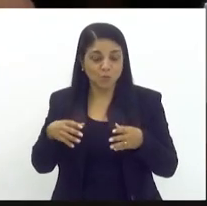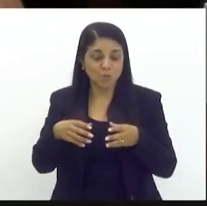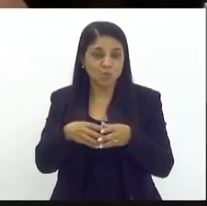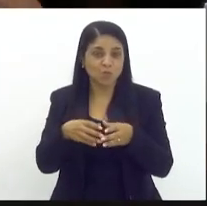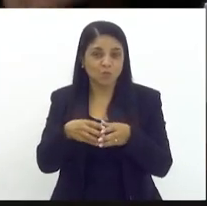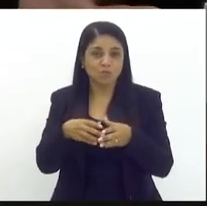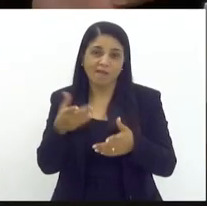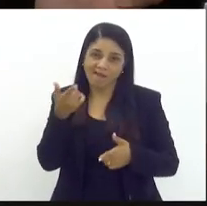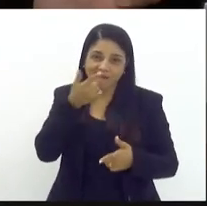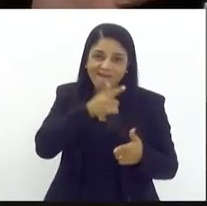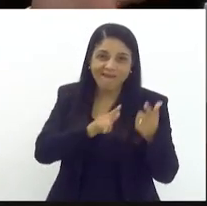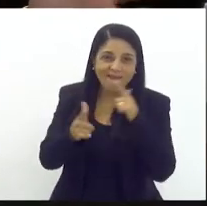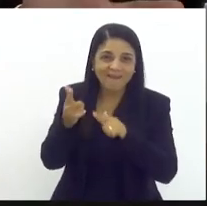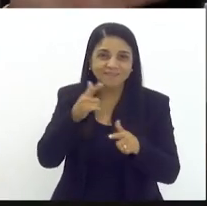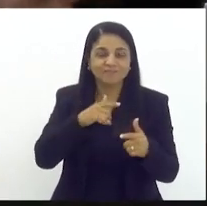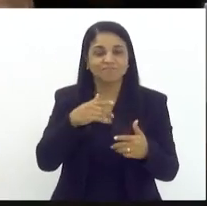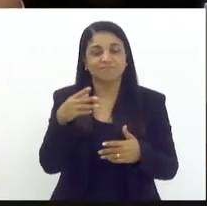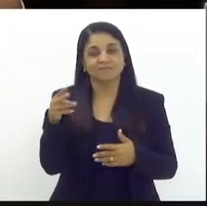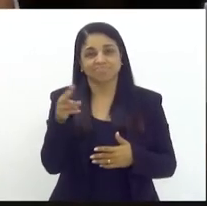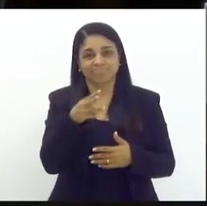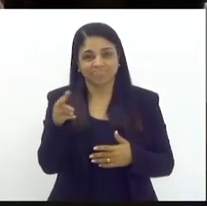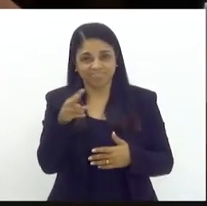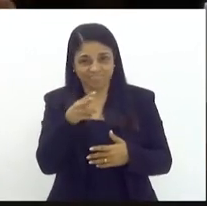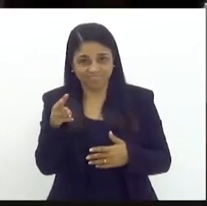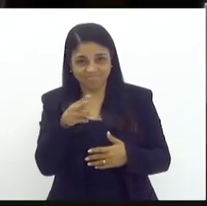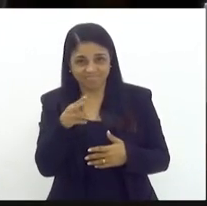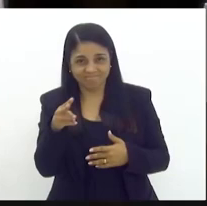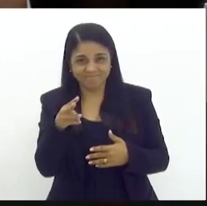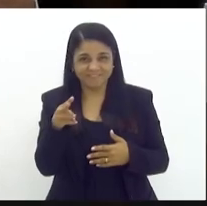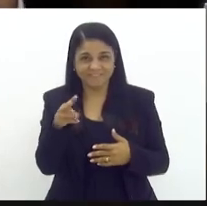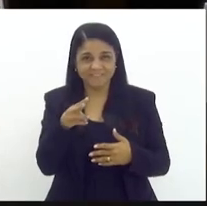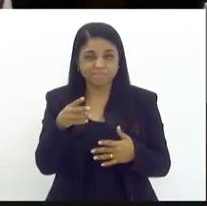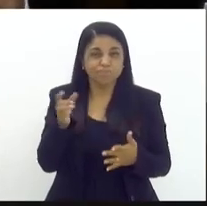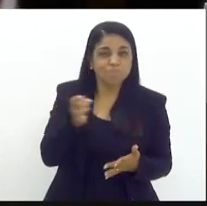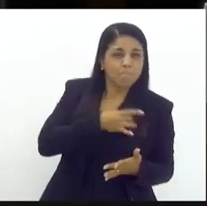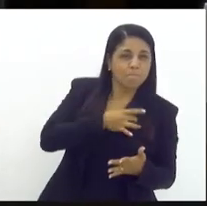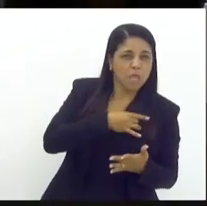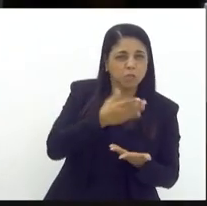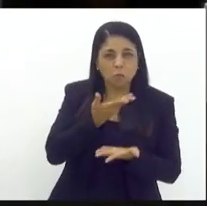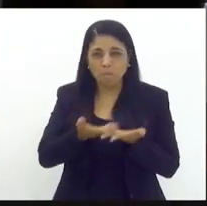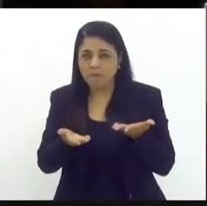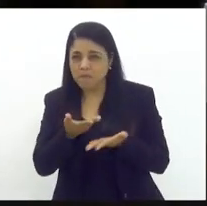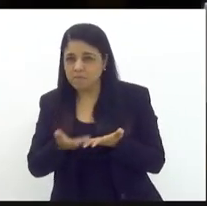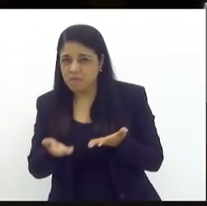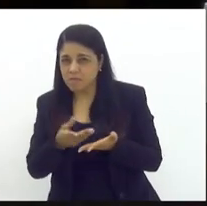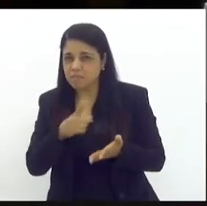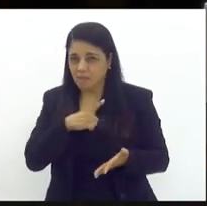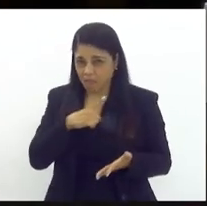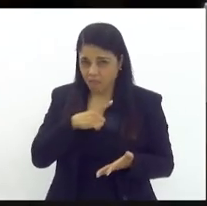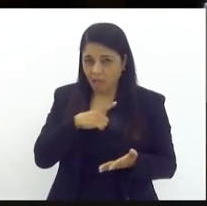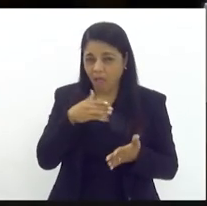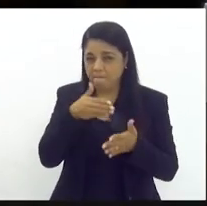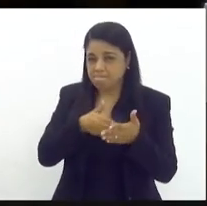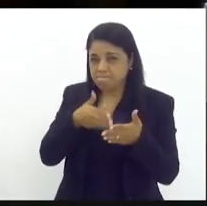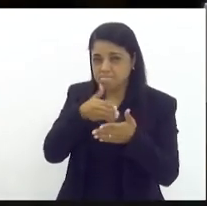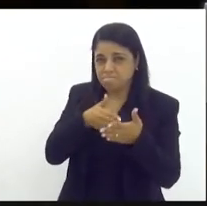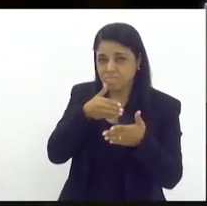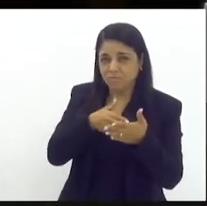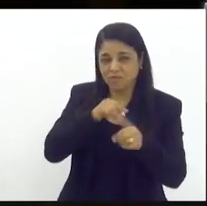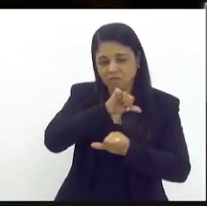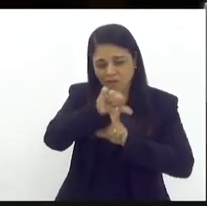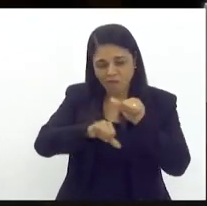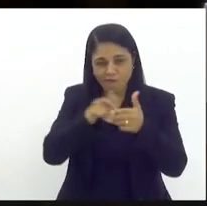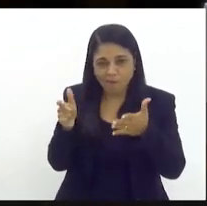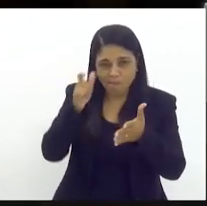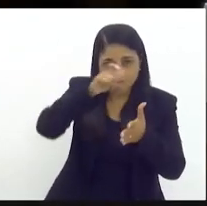nós estamos com uma carga de 33 então fica todo mundo com medo de perder Existem muitos bloqueios a reforma na área